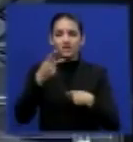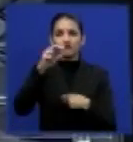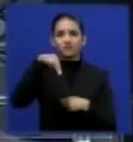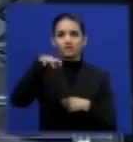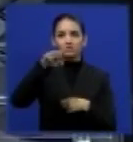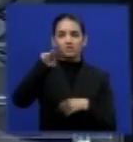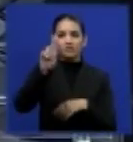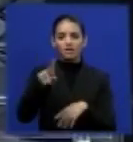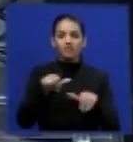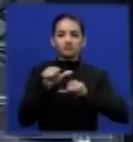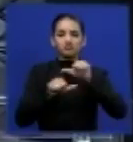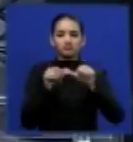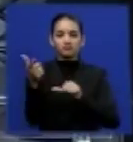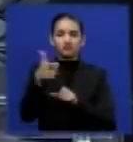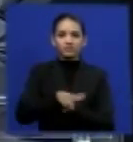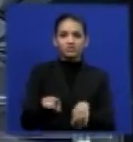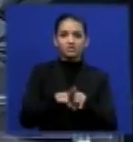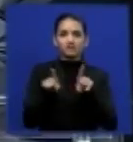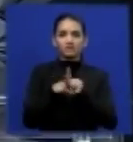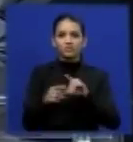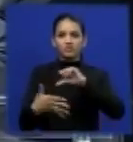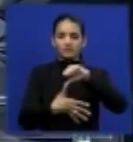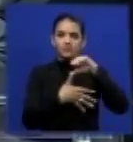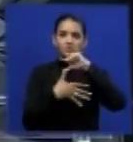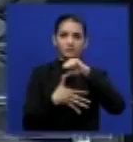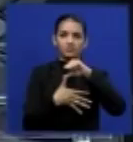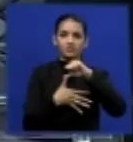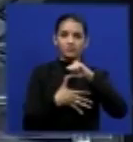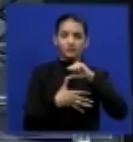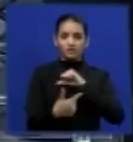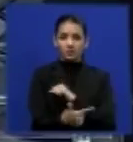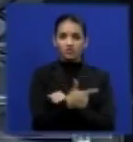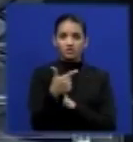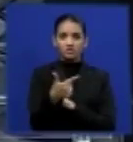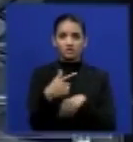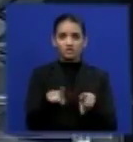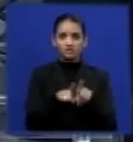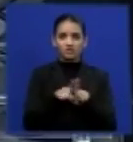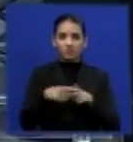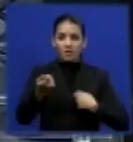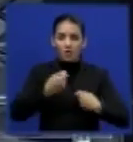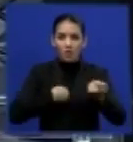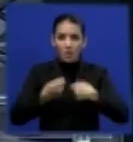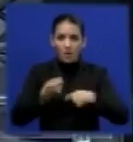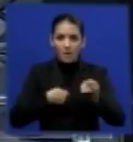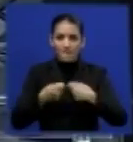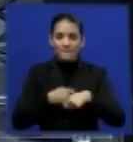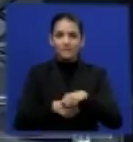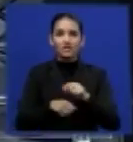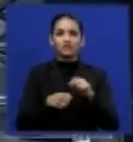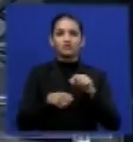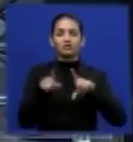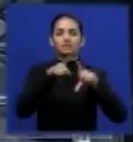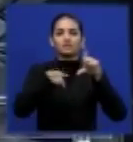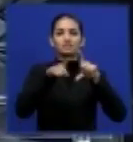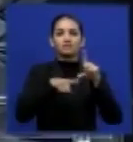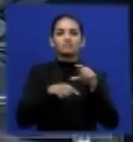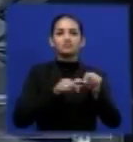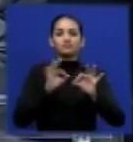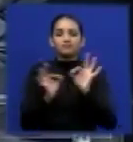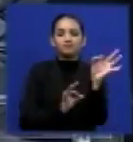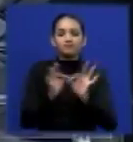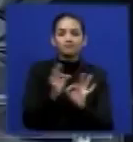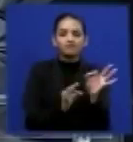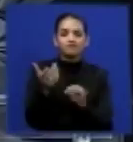do Mercosul esse segundo ponto o comércio de pneus reformados no âmbito do Mercosul vem sendo